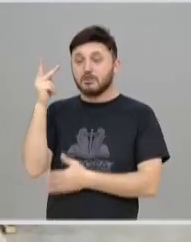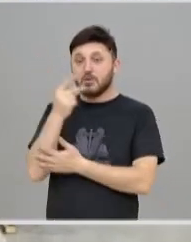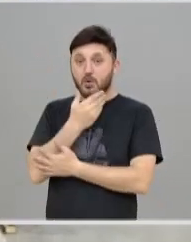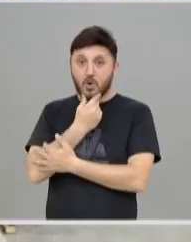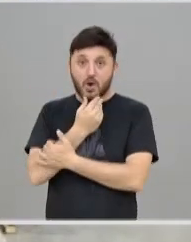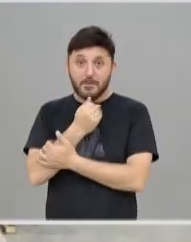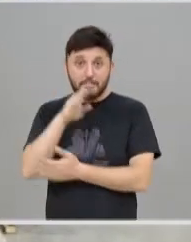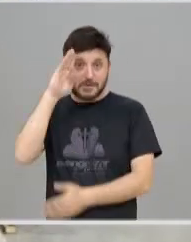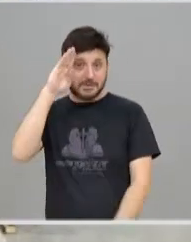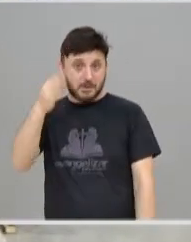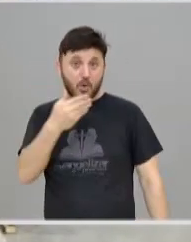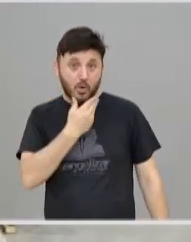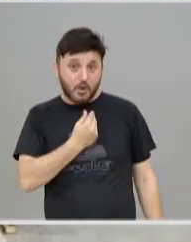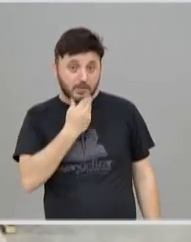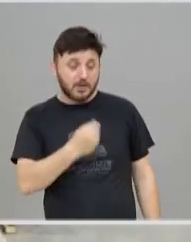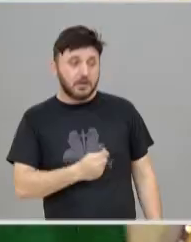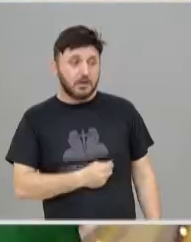carentes,